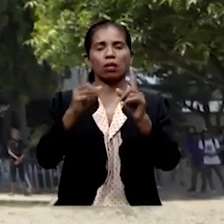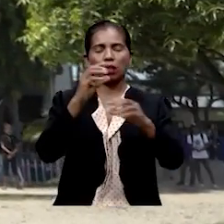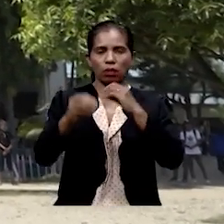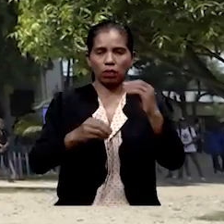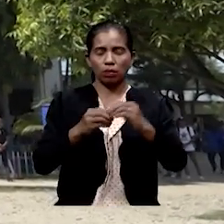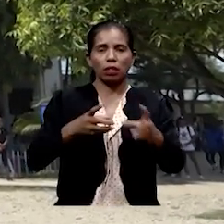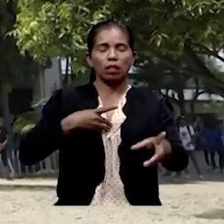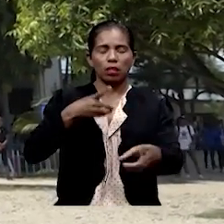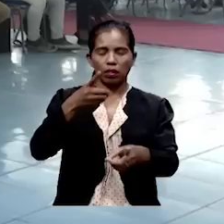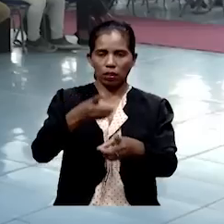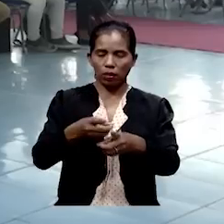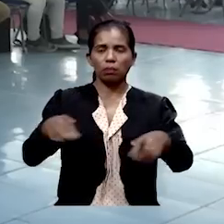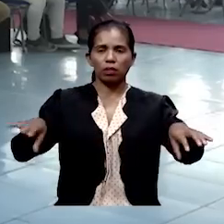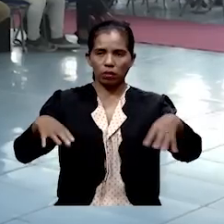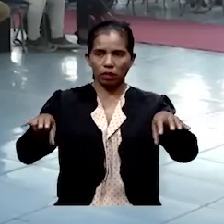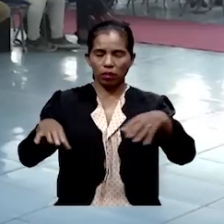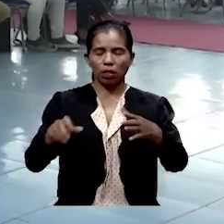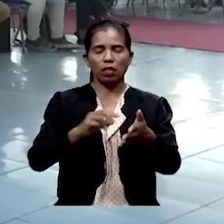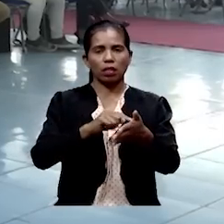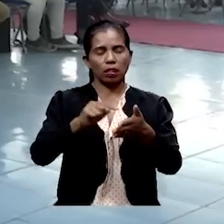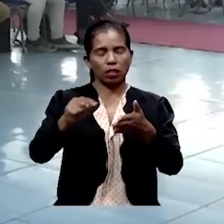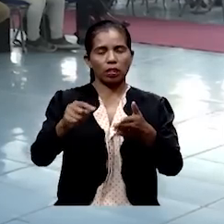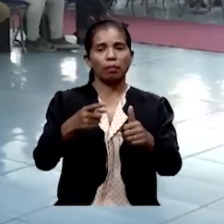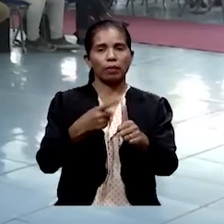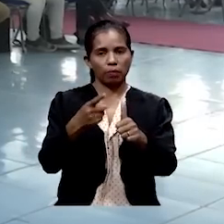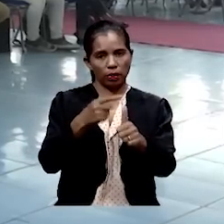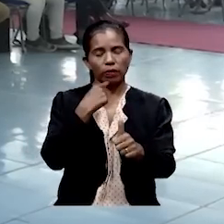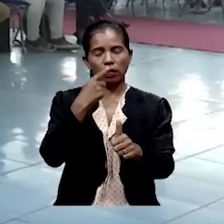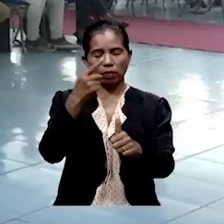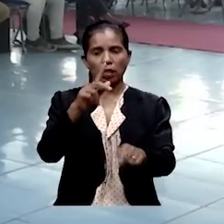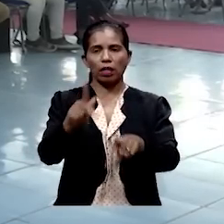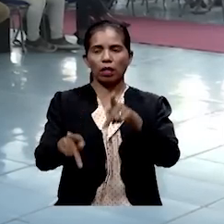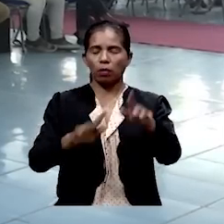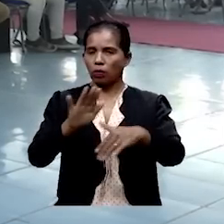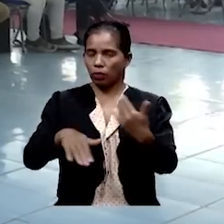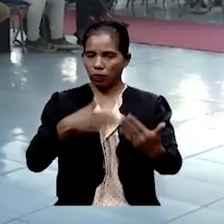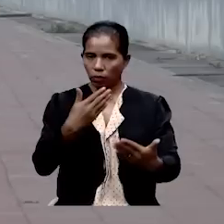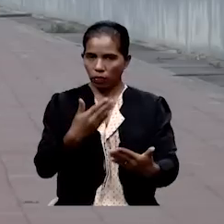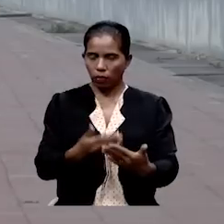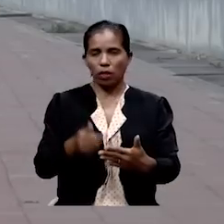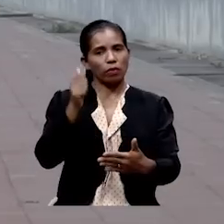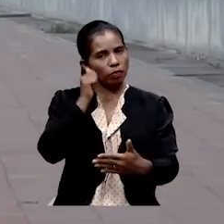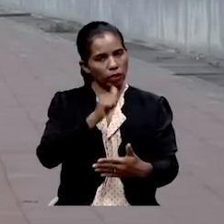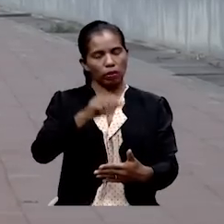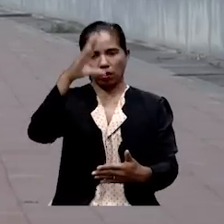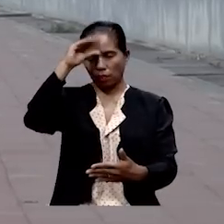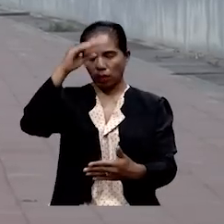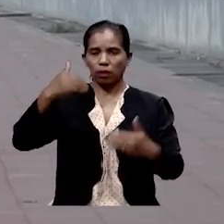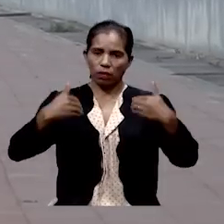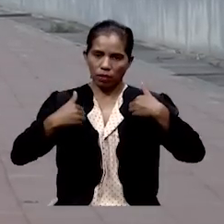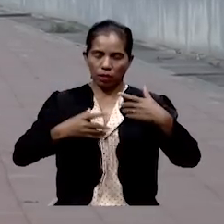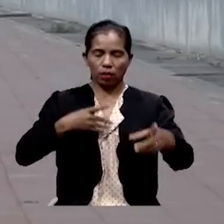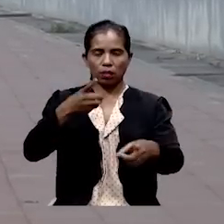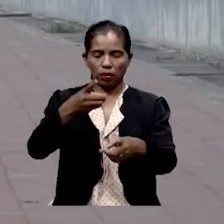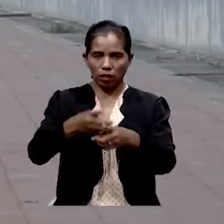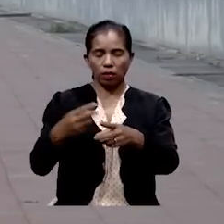conaba direito ba serviço a linha da hulu katete, cidadão hotu-hotu feto kamane e a direito no